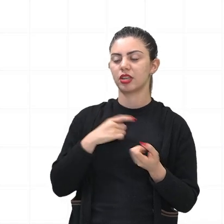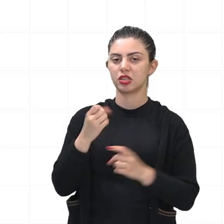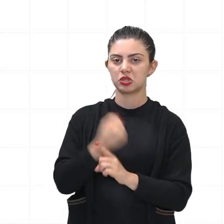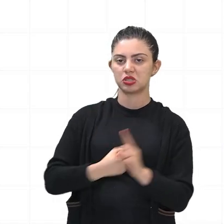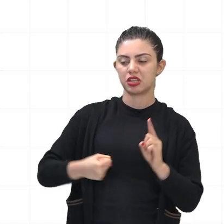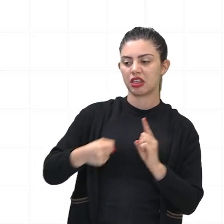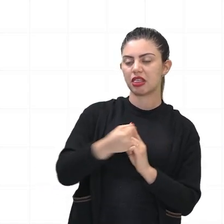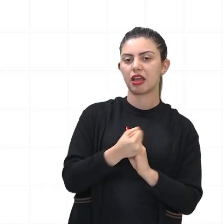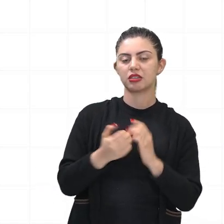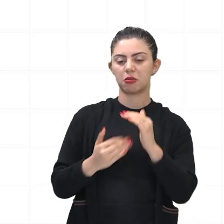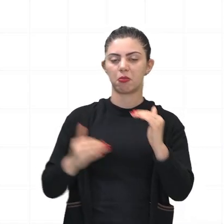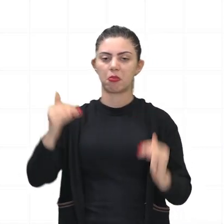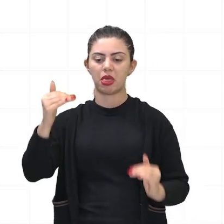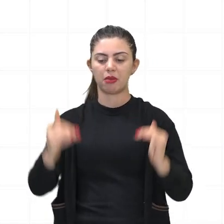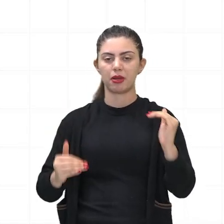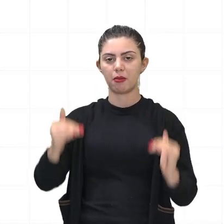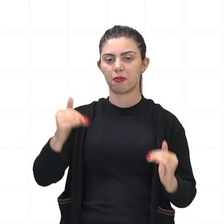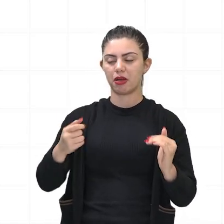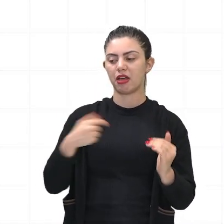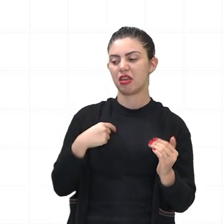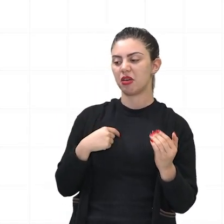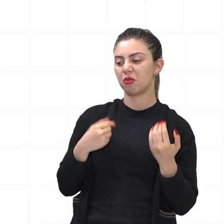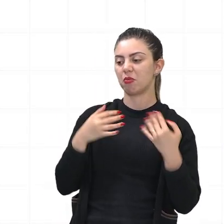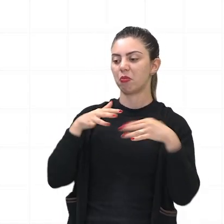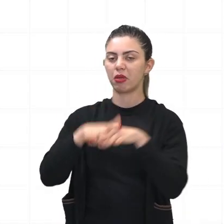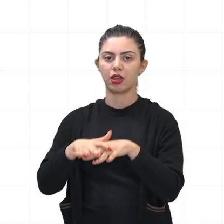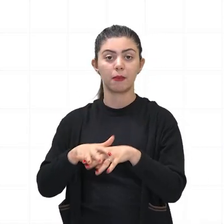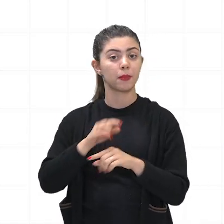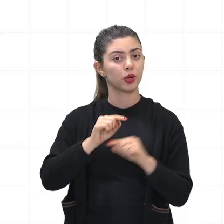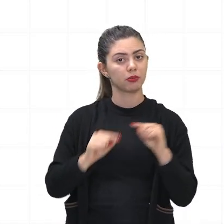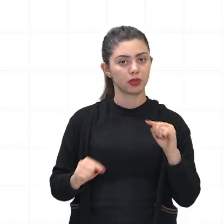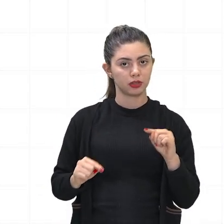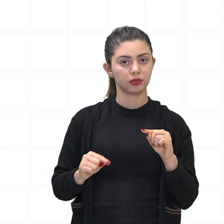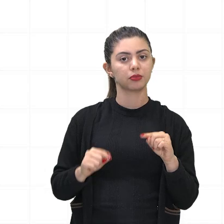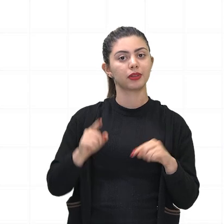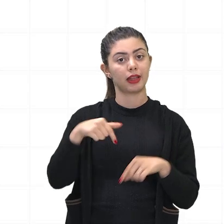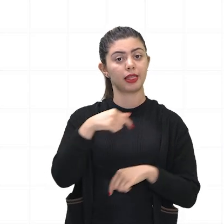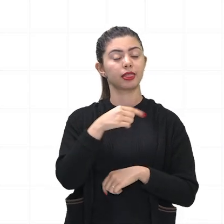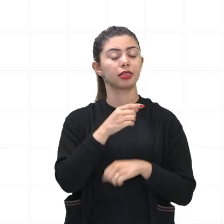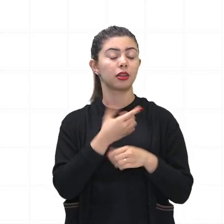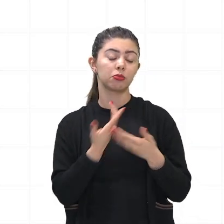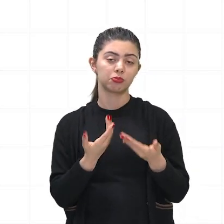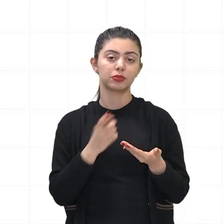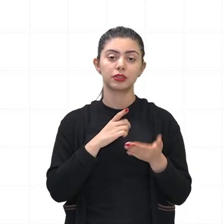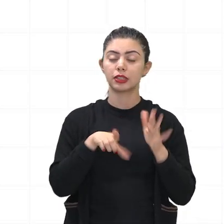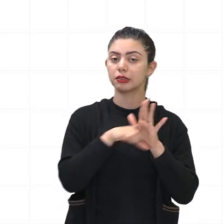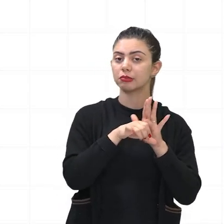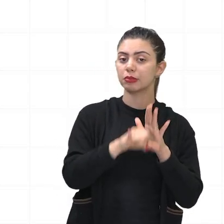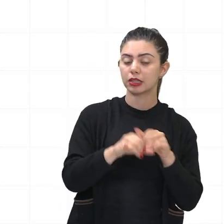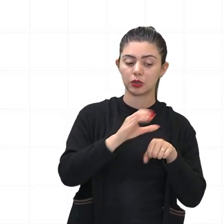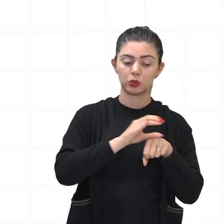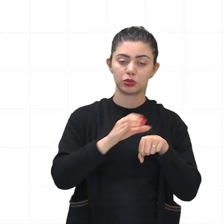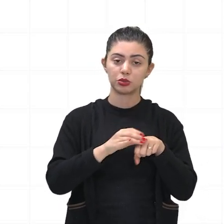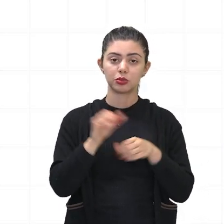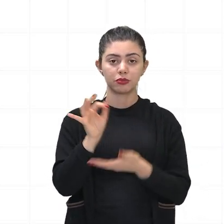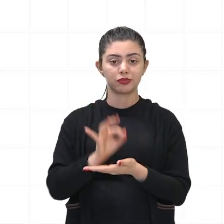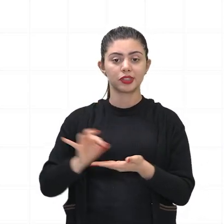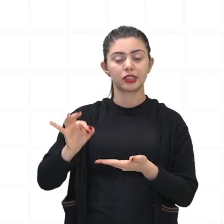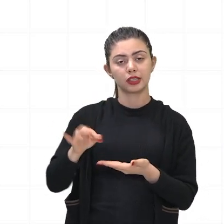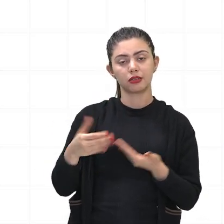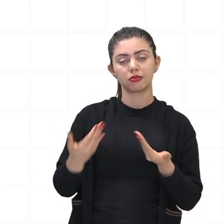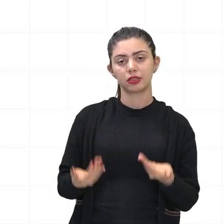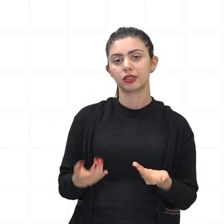nem humilhar alguém por qualquer um desses motivos. Então, a nossa Constituição Federal, ela é ressonância